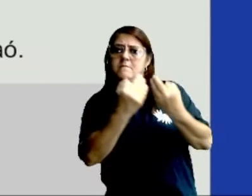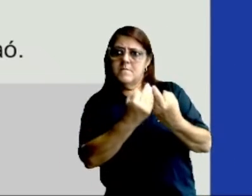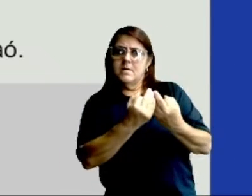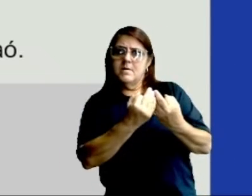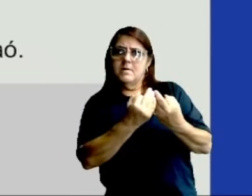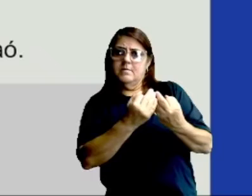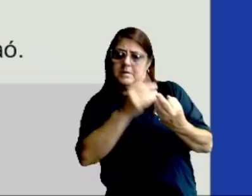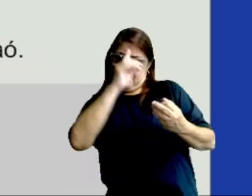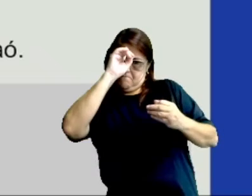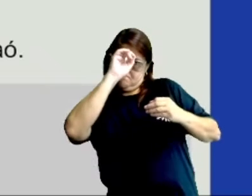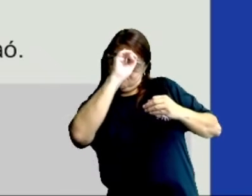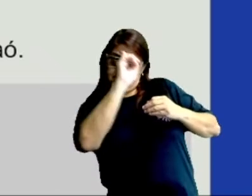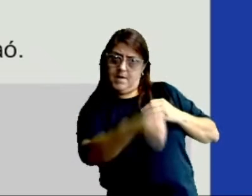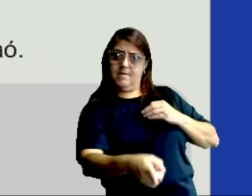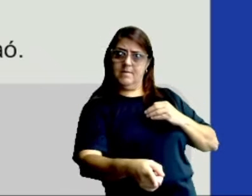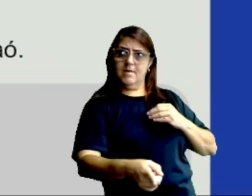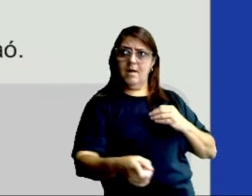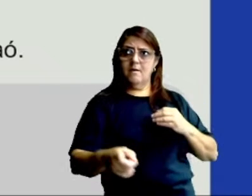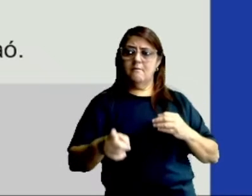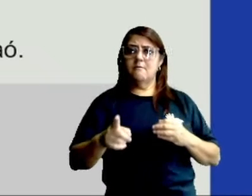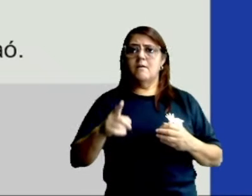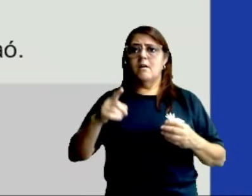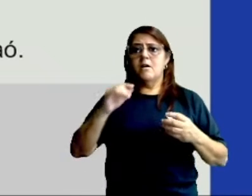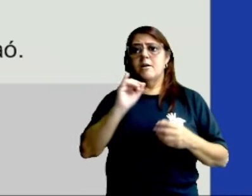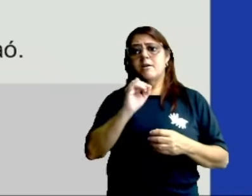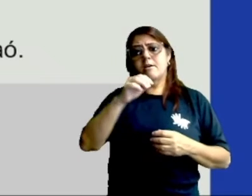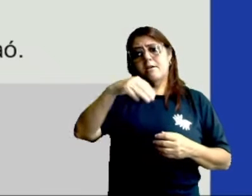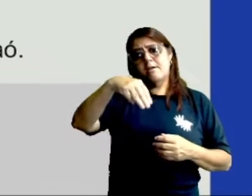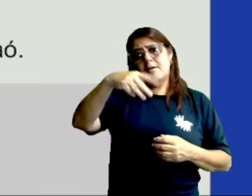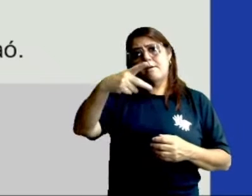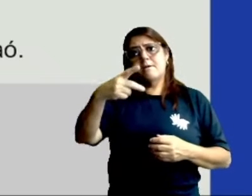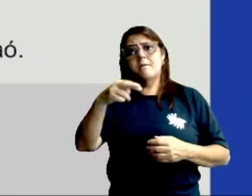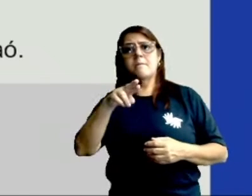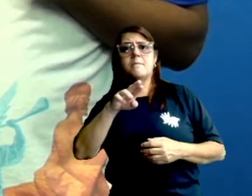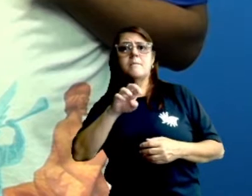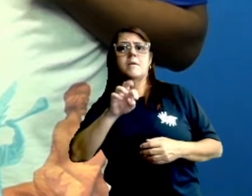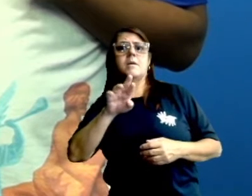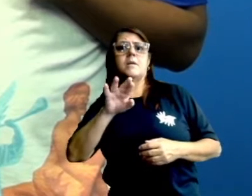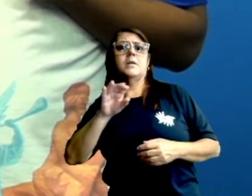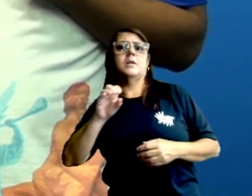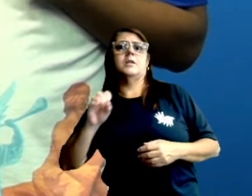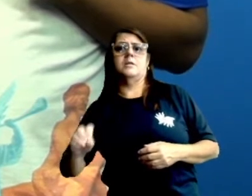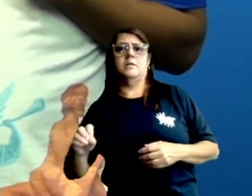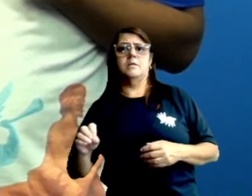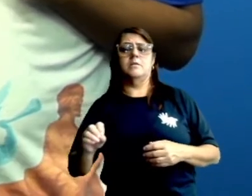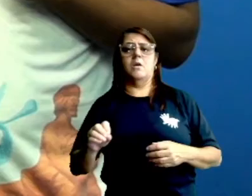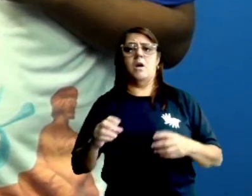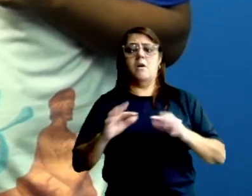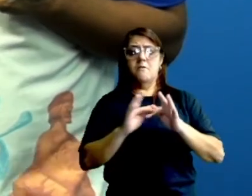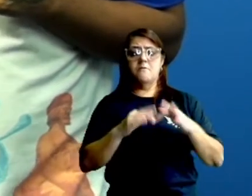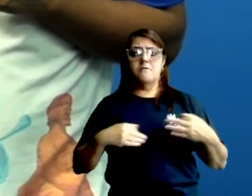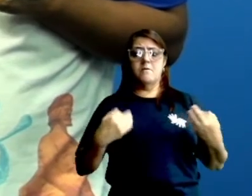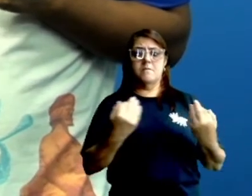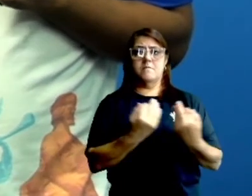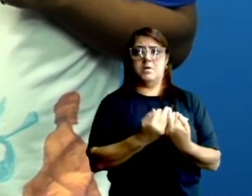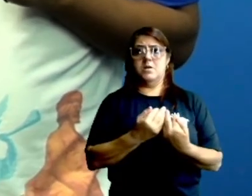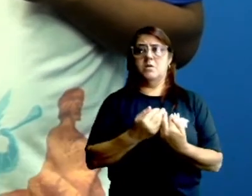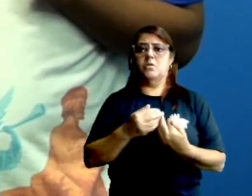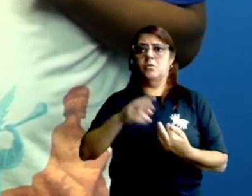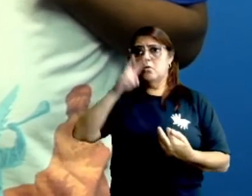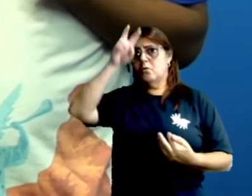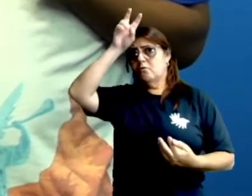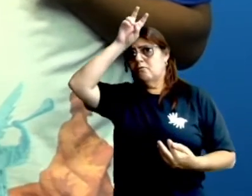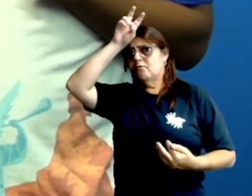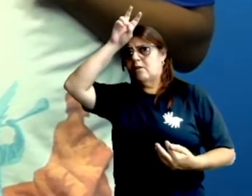e comandavam esse Império tá E aí essas famílias eram como essas famílias eram as sombras dos para olhos